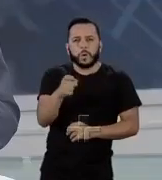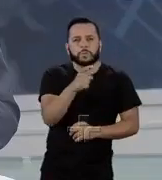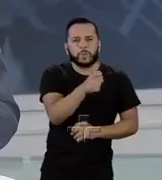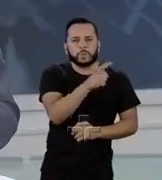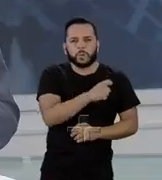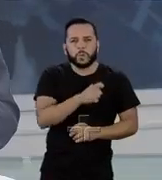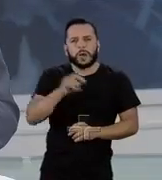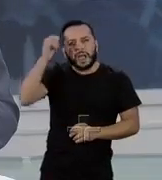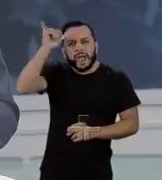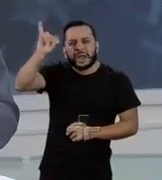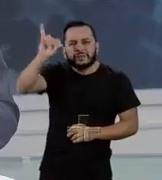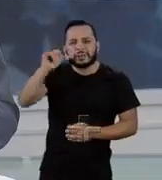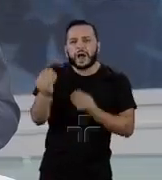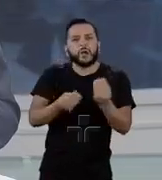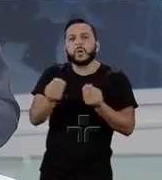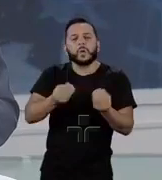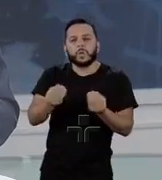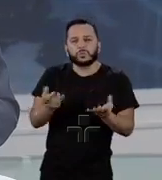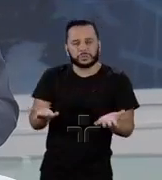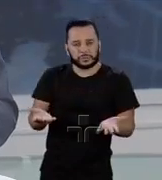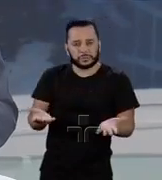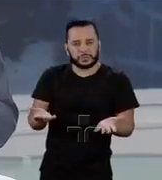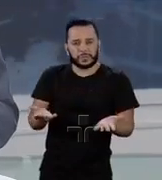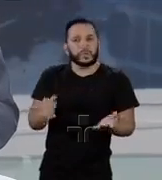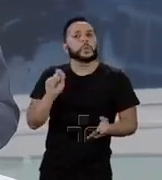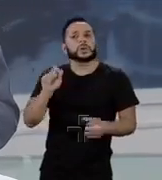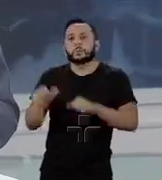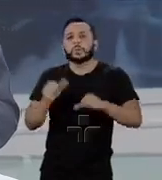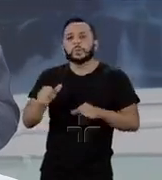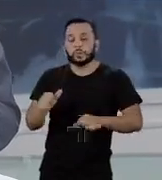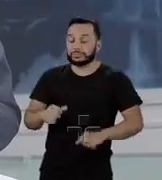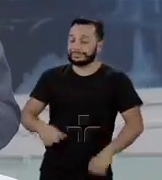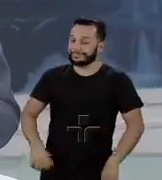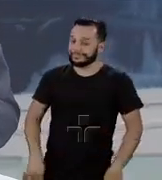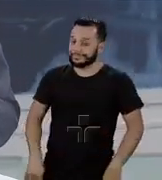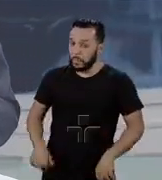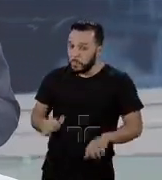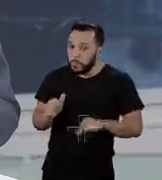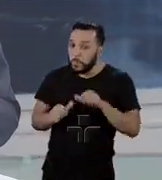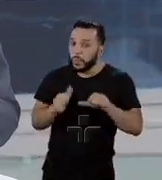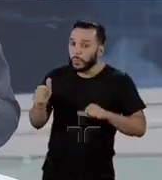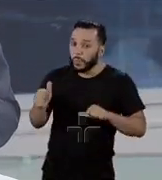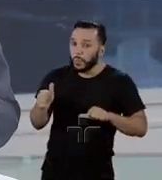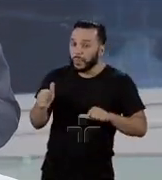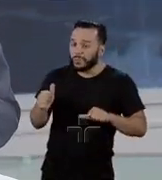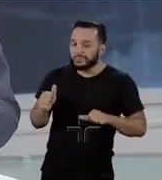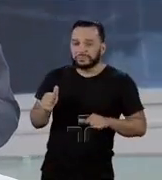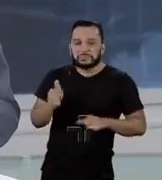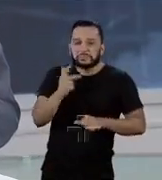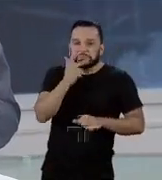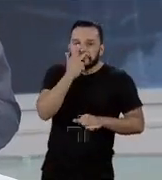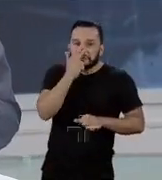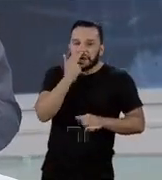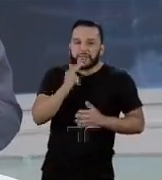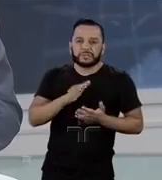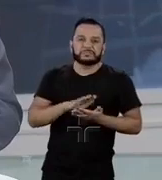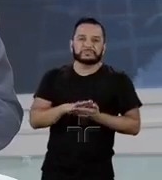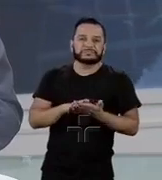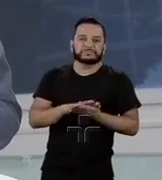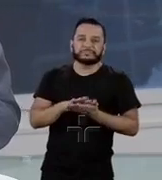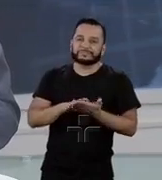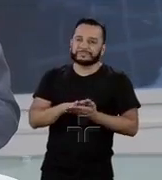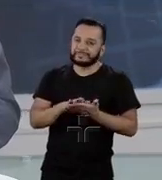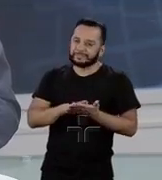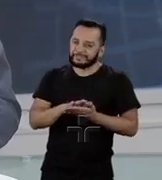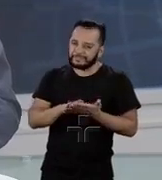O que mudou, muito pouco parece, né? Ao contrário, acho que a situação de violência no Rio de Janeiro